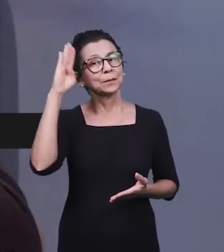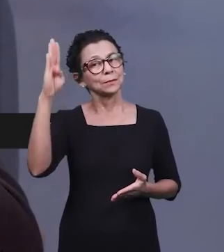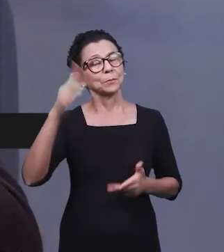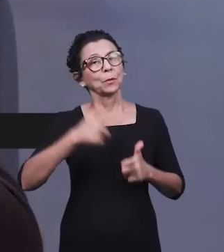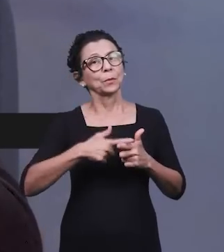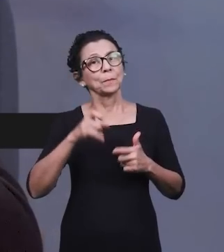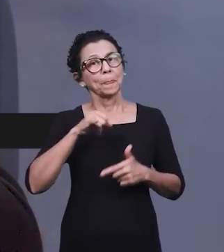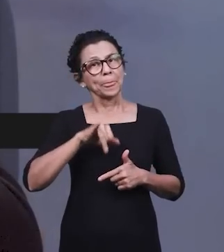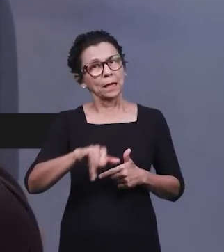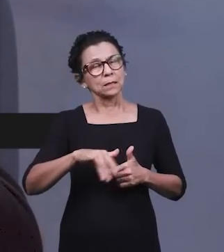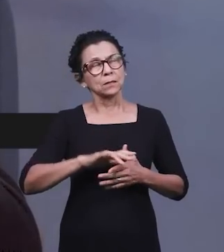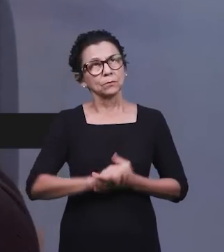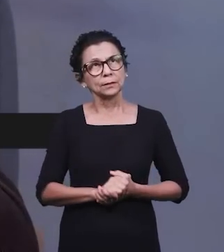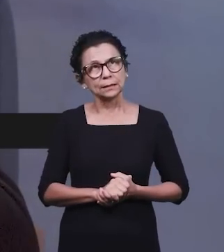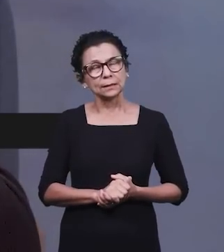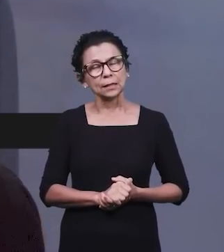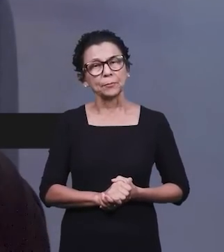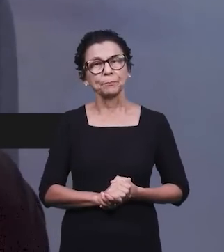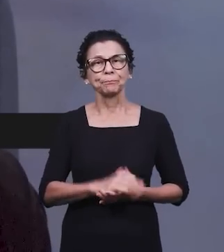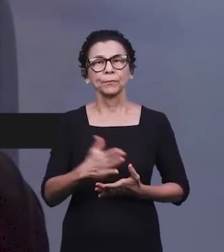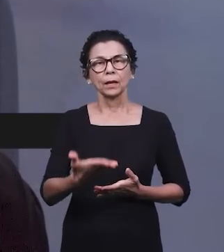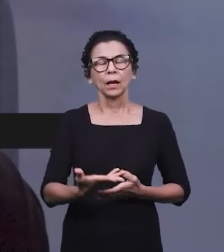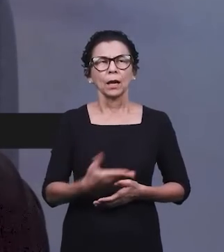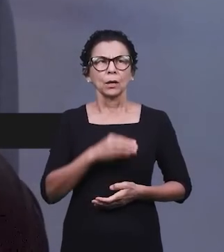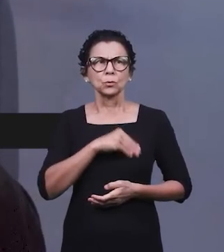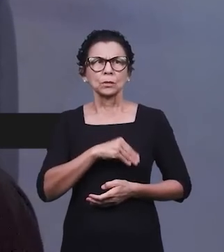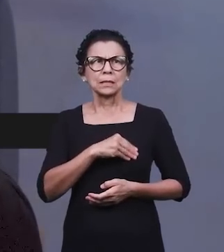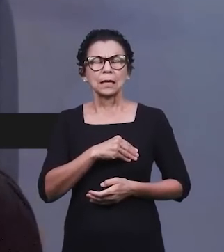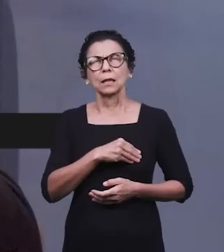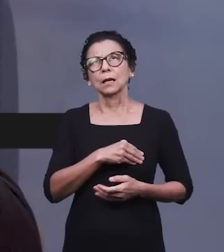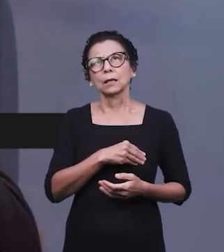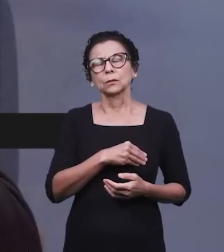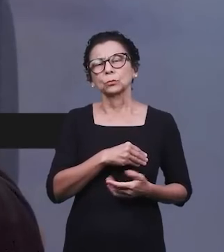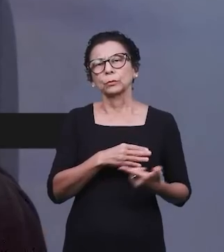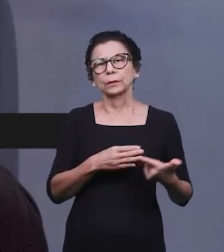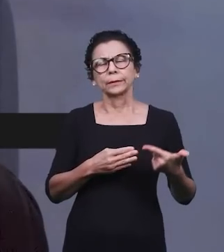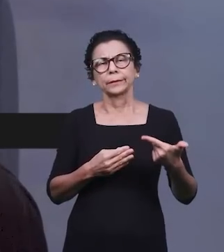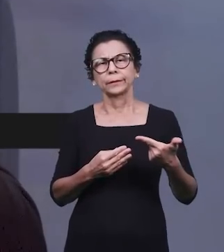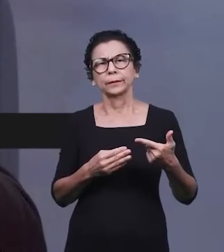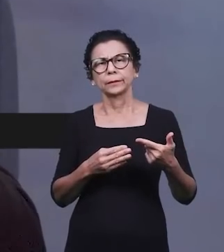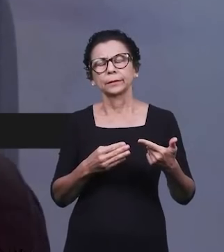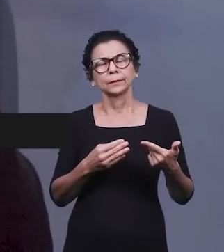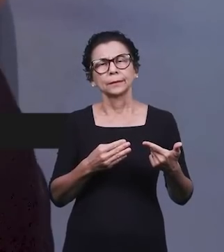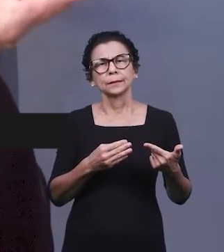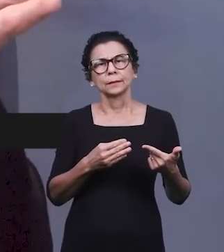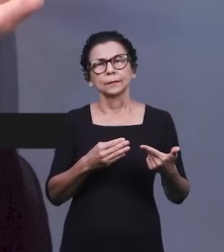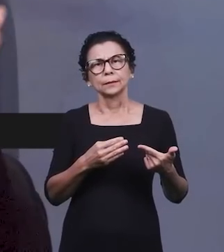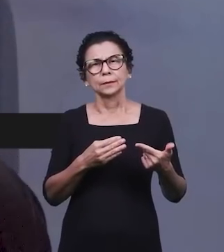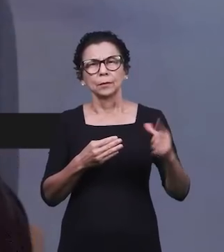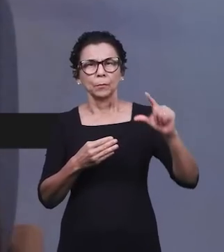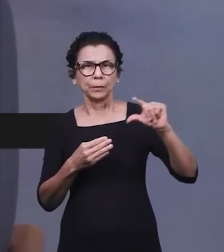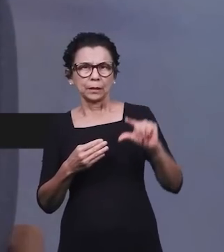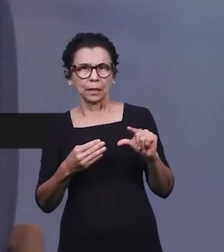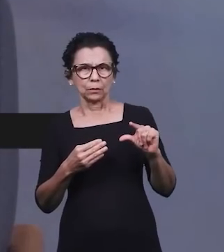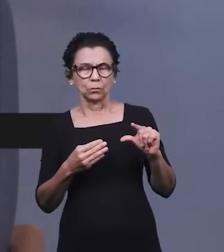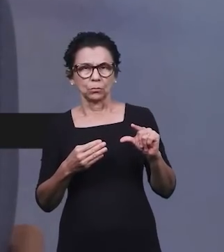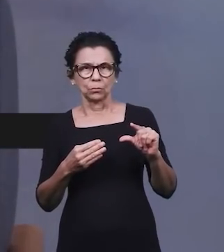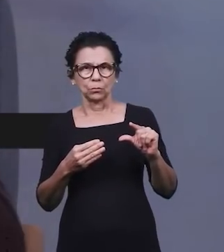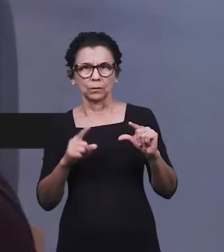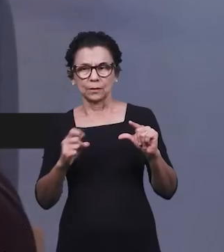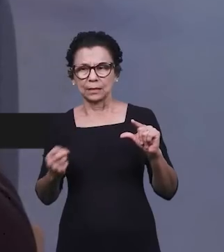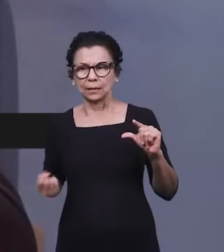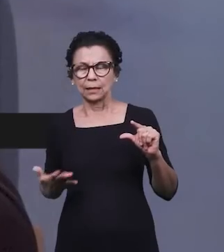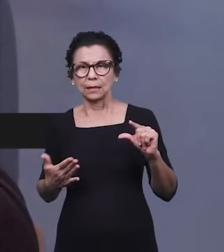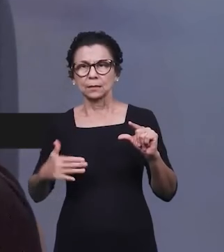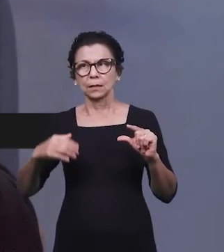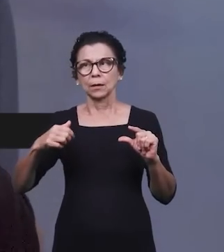está gastando mais do que você ganha, você só tem uma opção. Ou você vai eliminar uma despesa, ou você vai reduzir